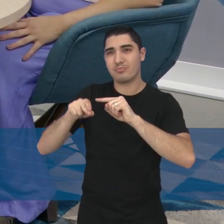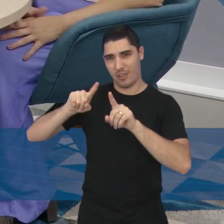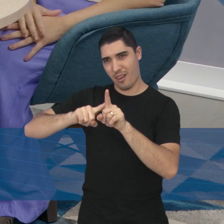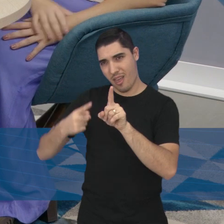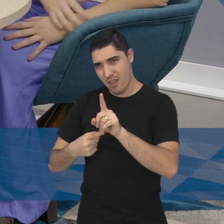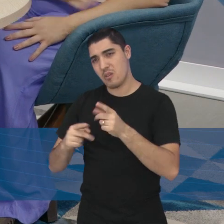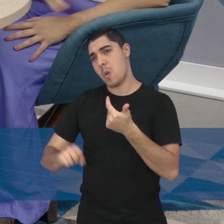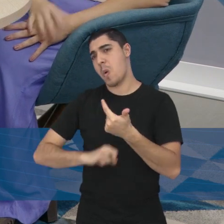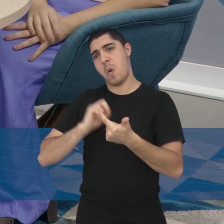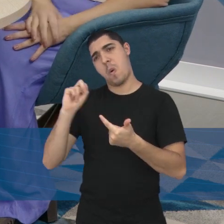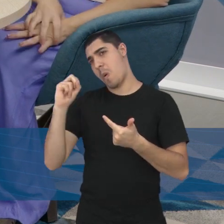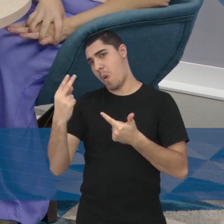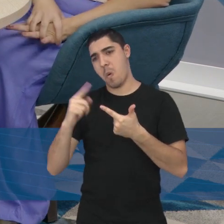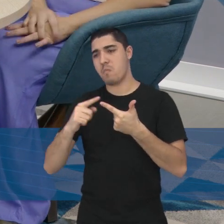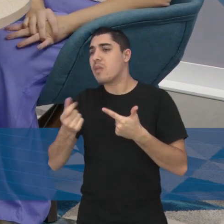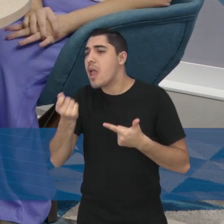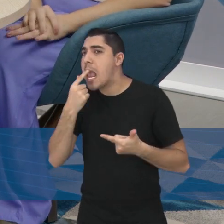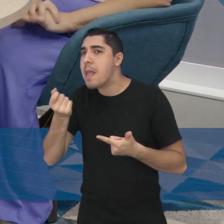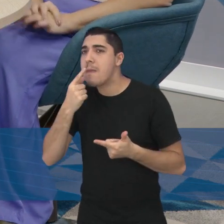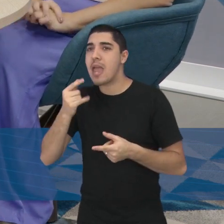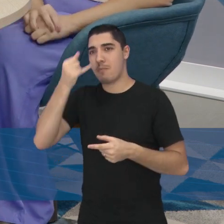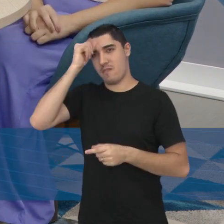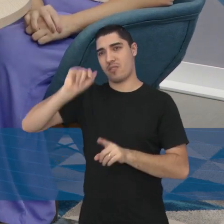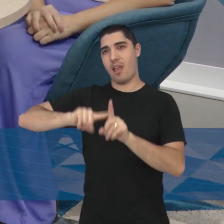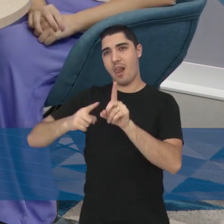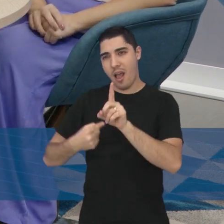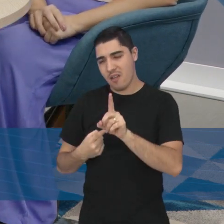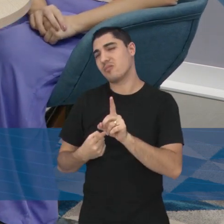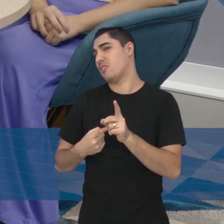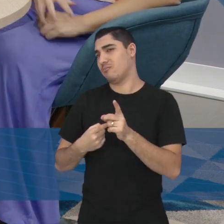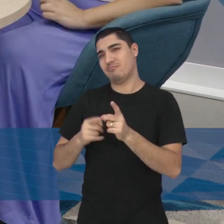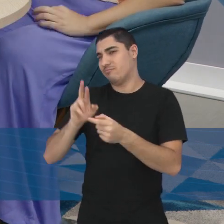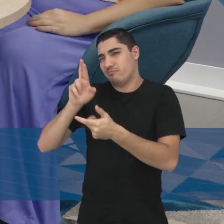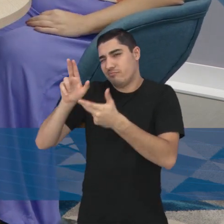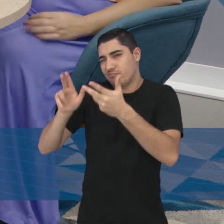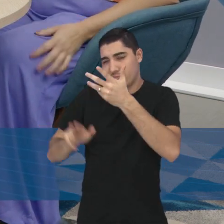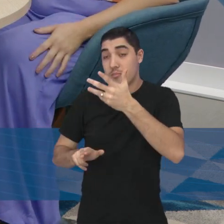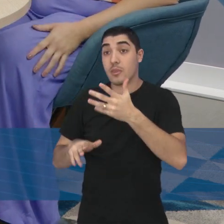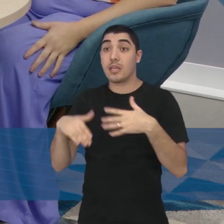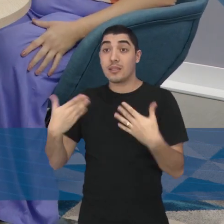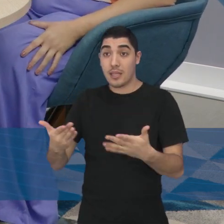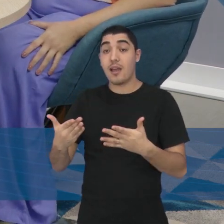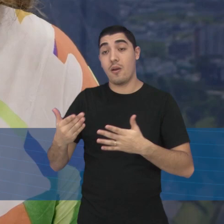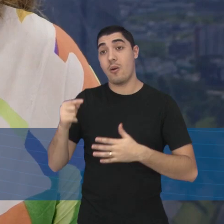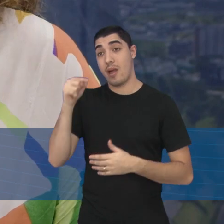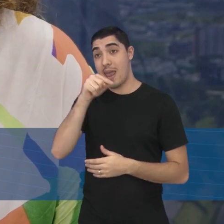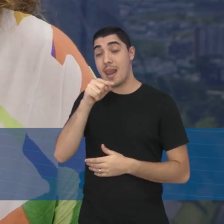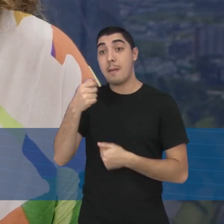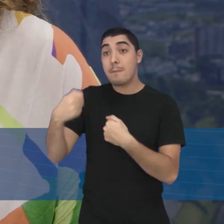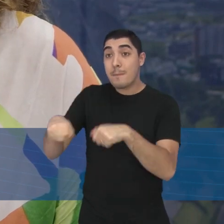hormonal que seja, entendeu? Então, para chegar até acessar o serviço